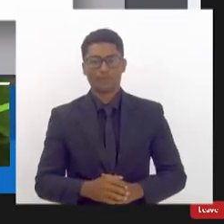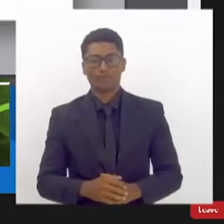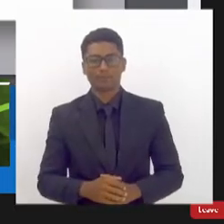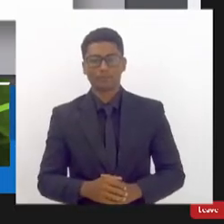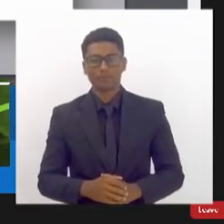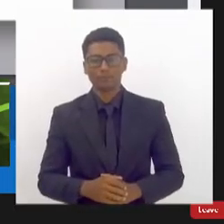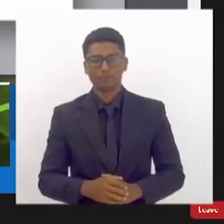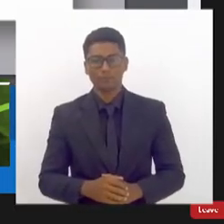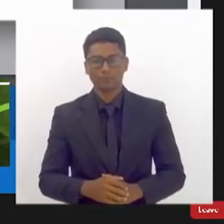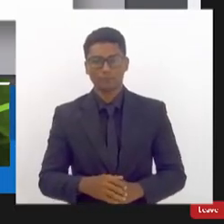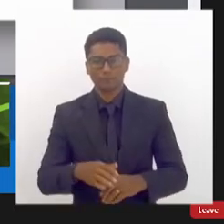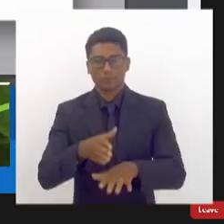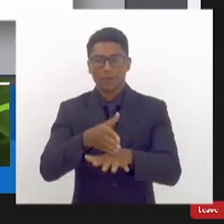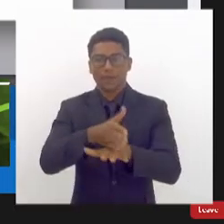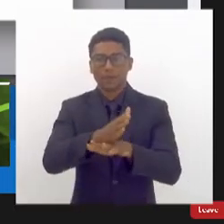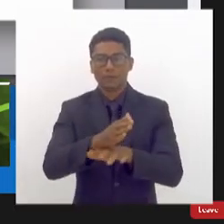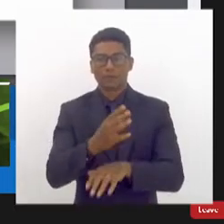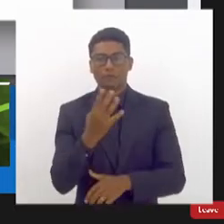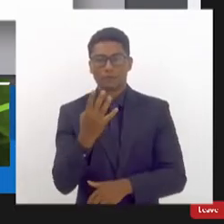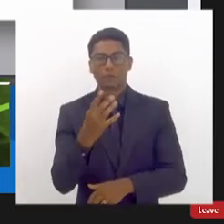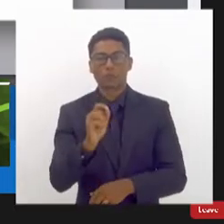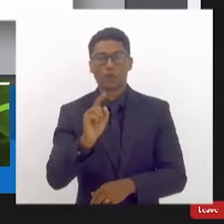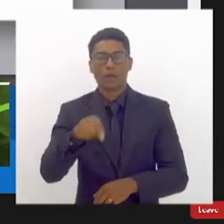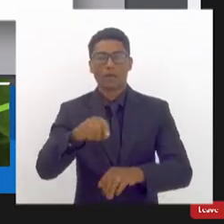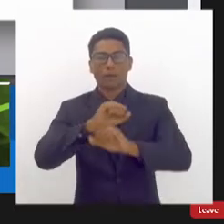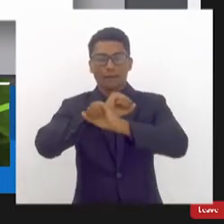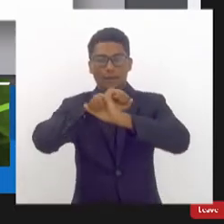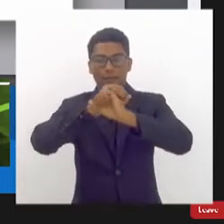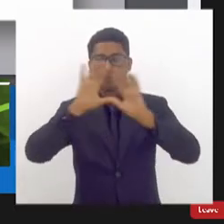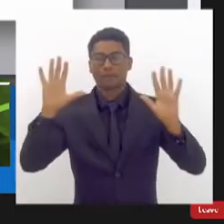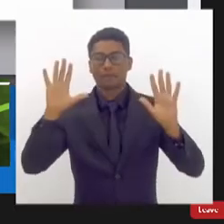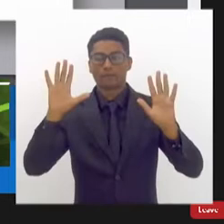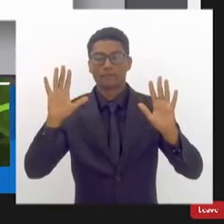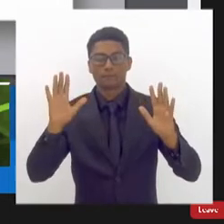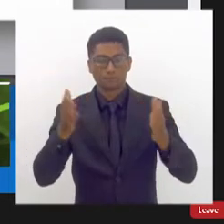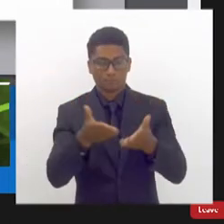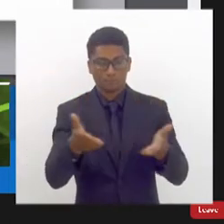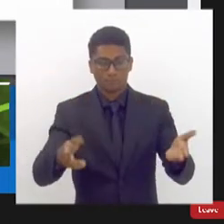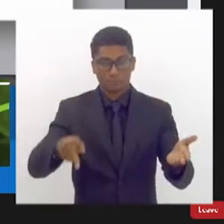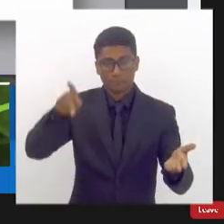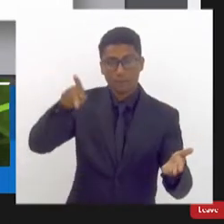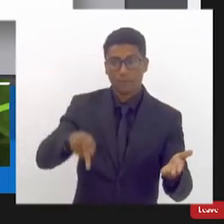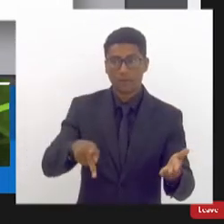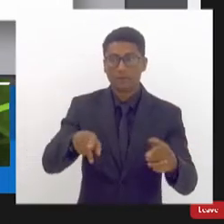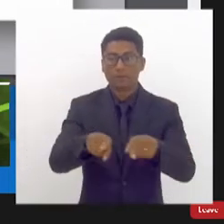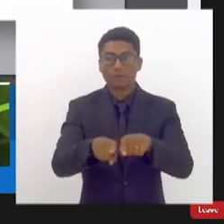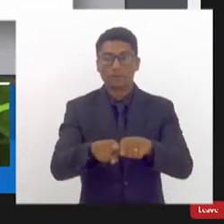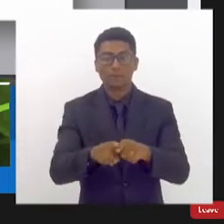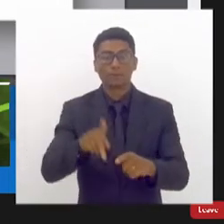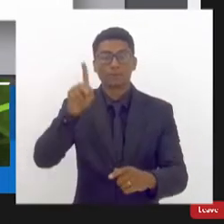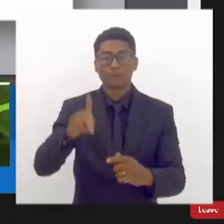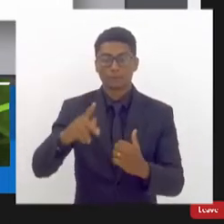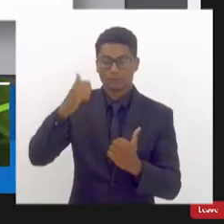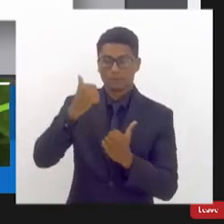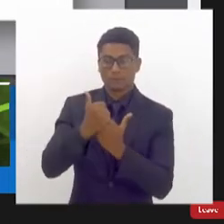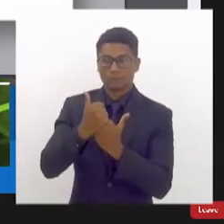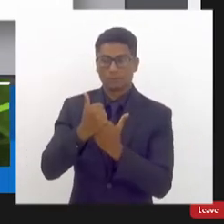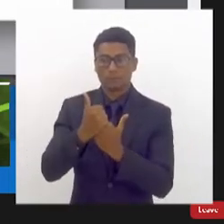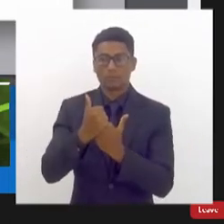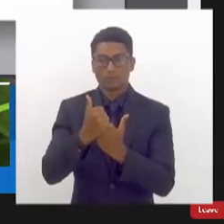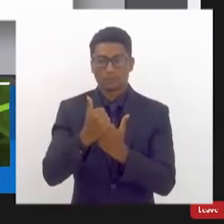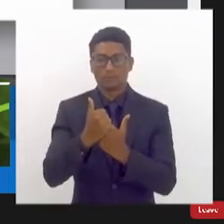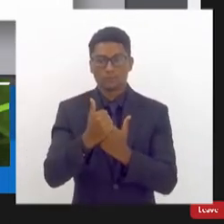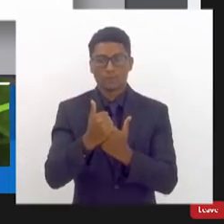O quarto eixo é o de transparência, a eleição das presidências e vice-presidência das câmaras e comissões.